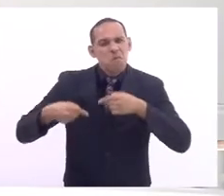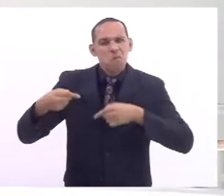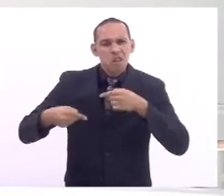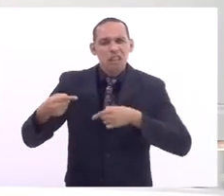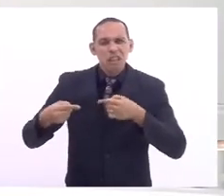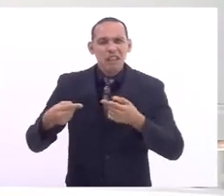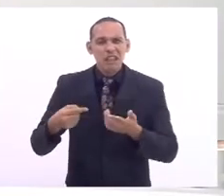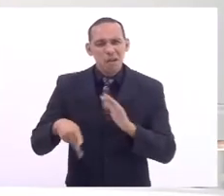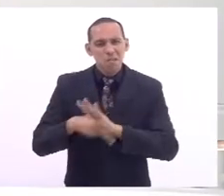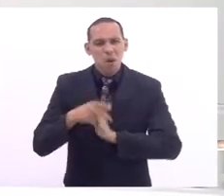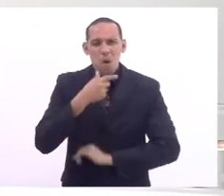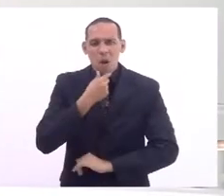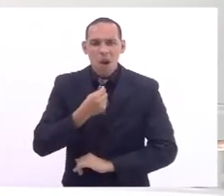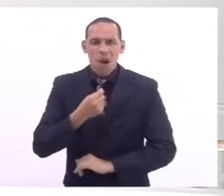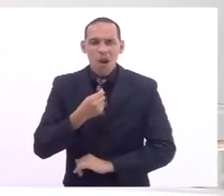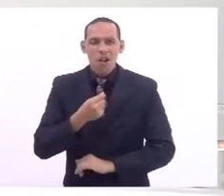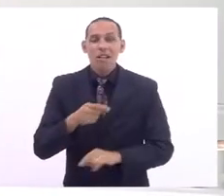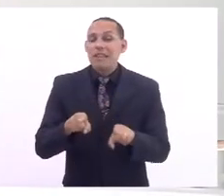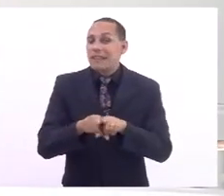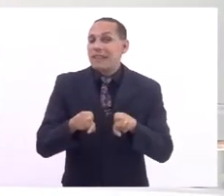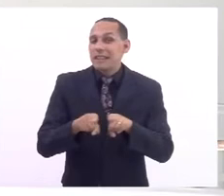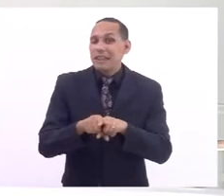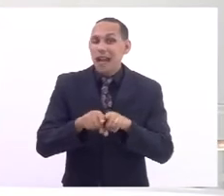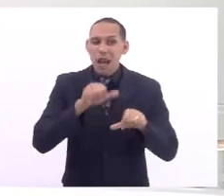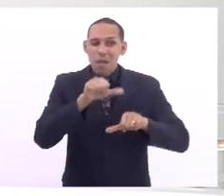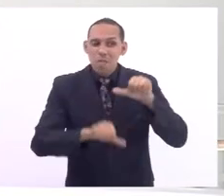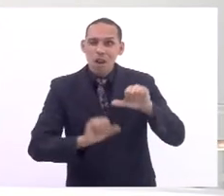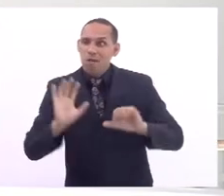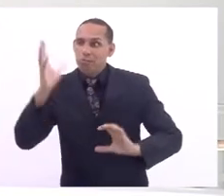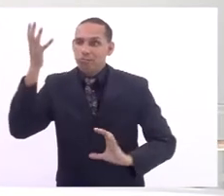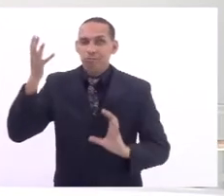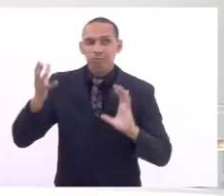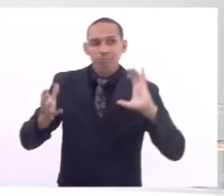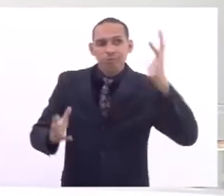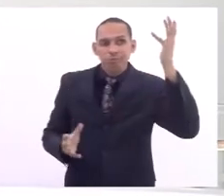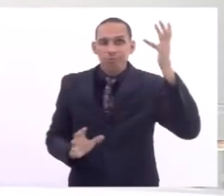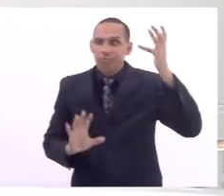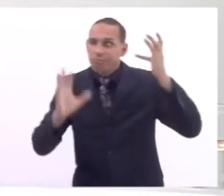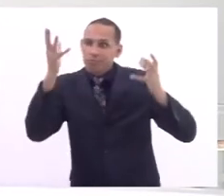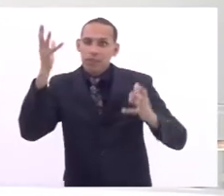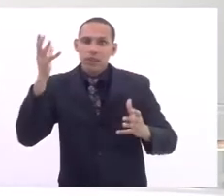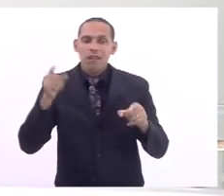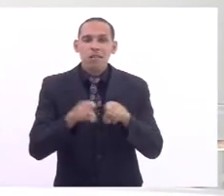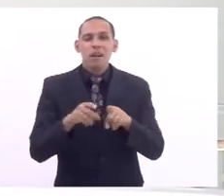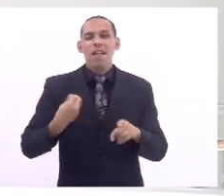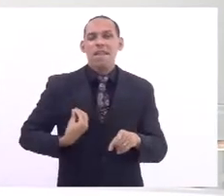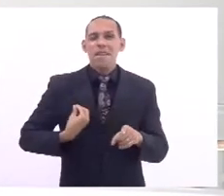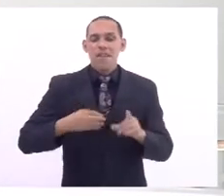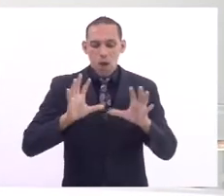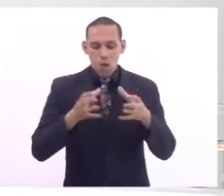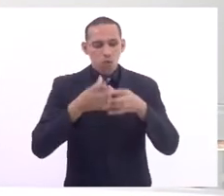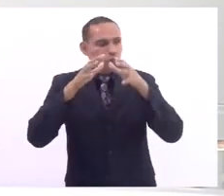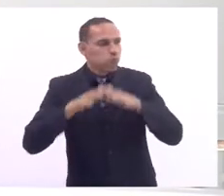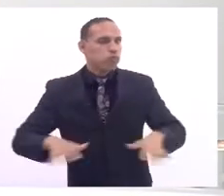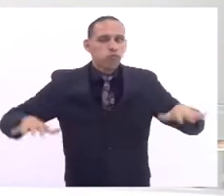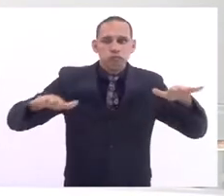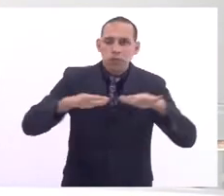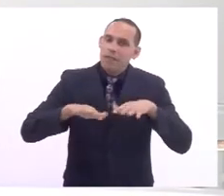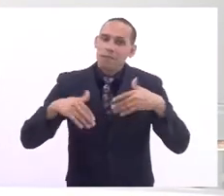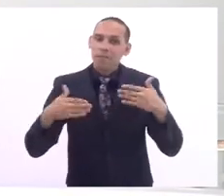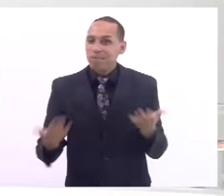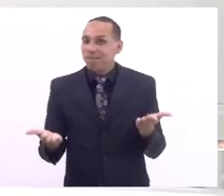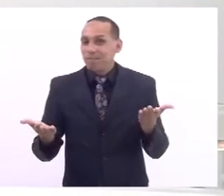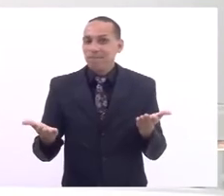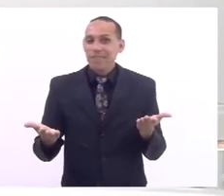política dos homens mais cada vez mais a gente se preocupa com a questão das mudanças climáticas e com a vida coletiva no sentido amplo então só queria